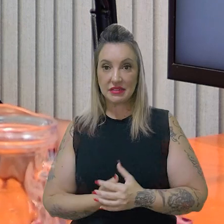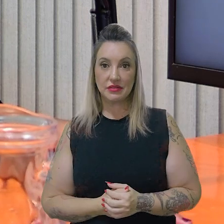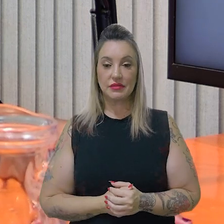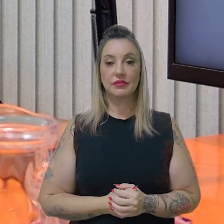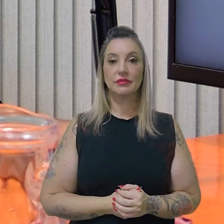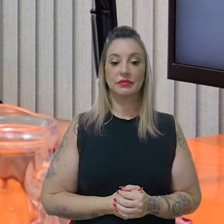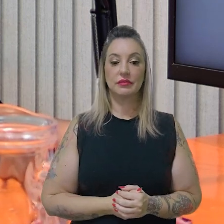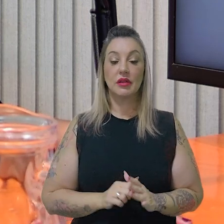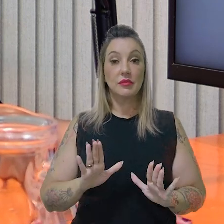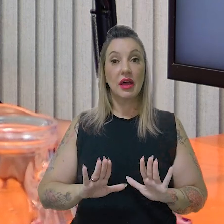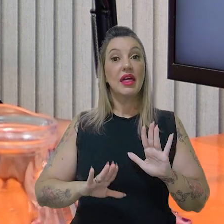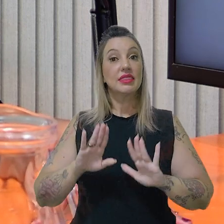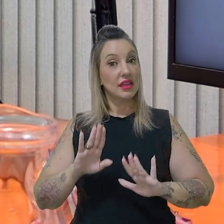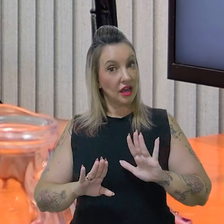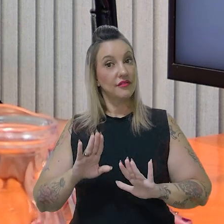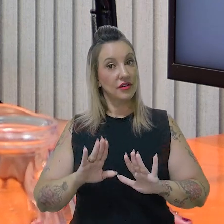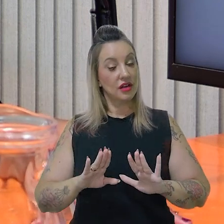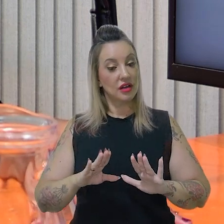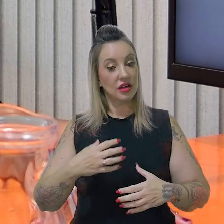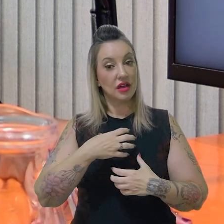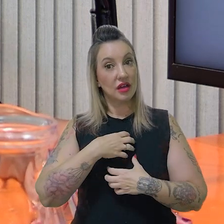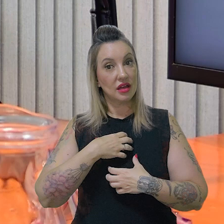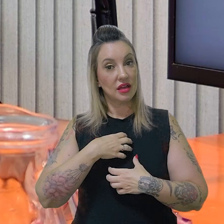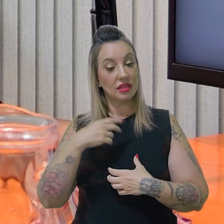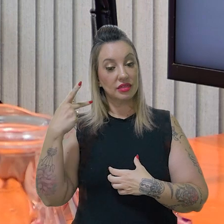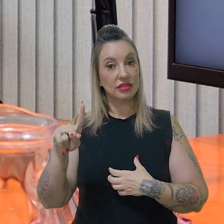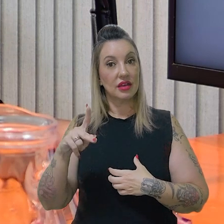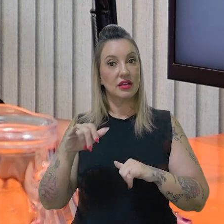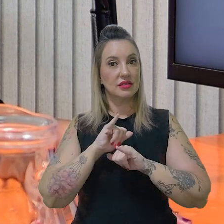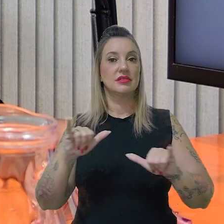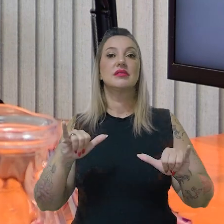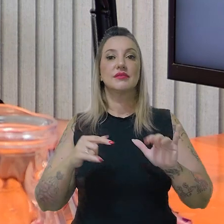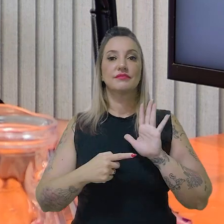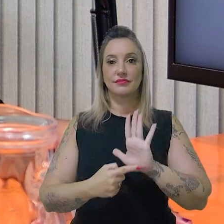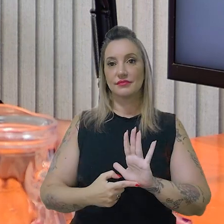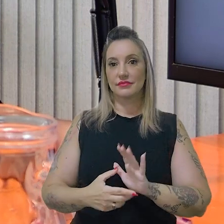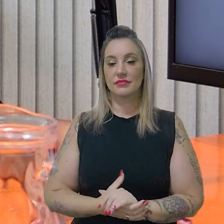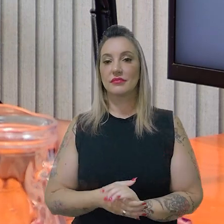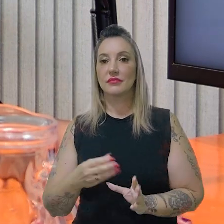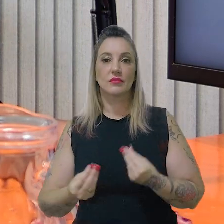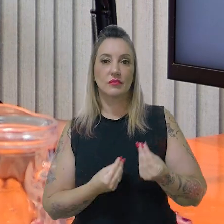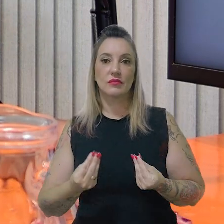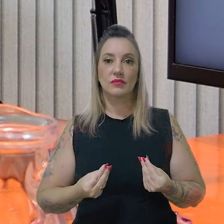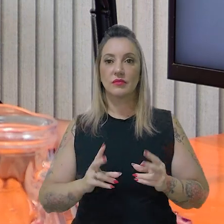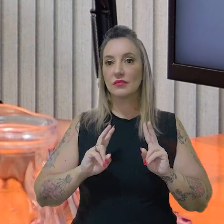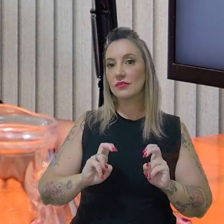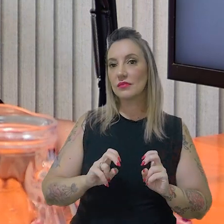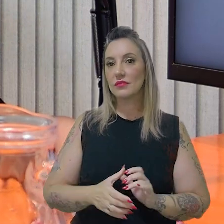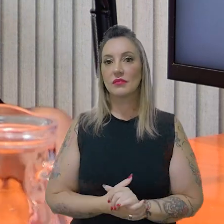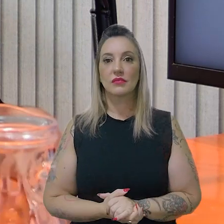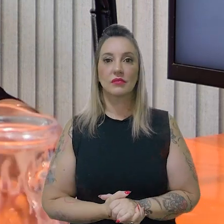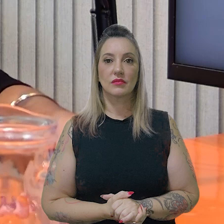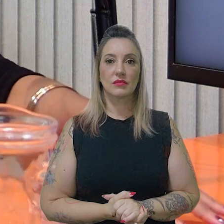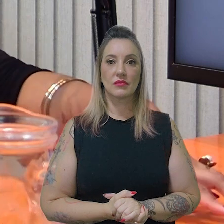tá mas talvez também seja uma uma impressão que ela tá levando ela tá imprimindo isso E como que ela não vai imprimir isso